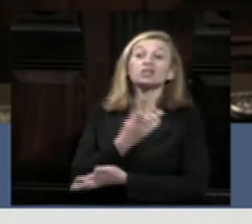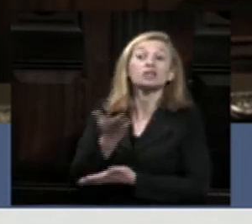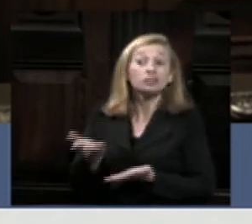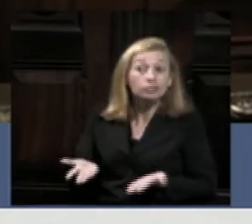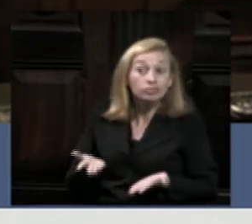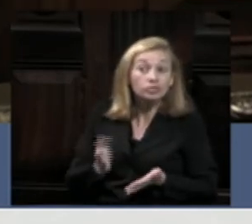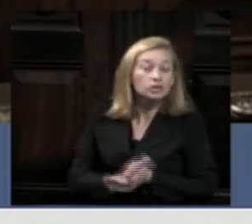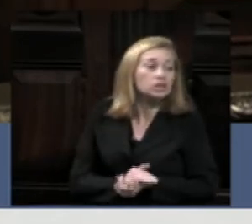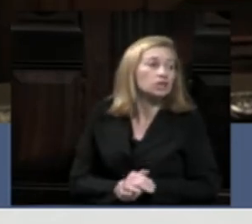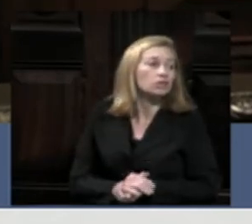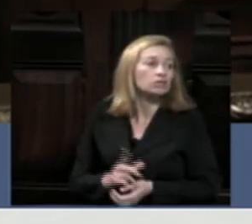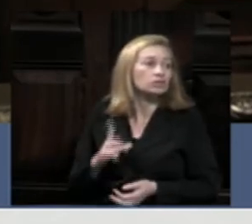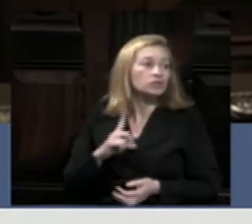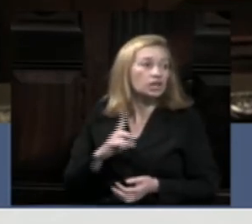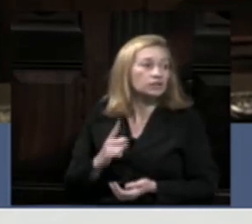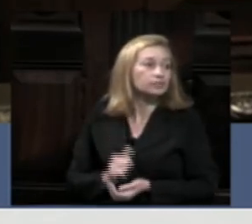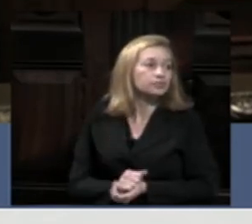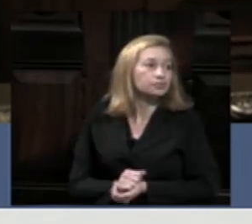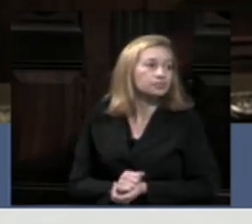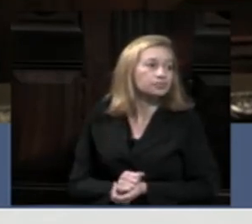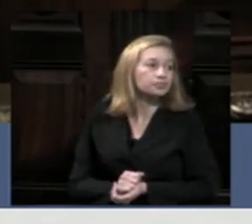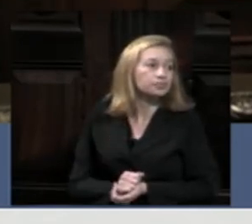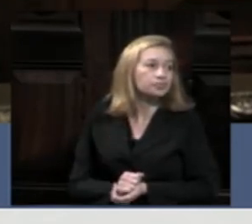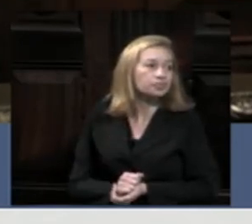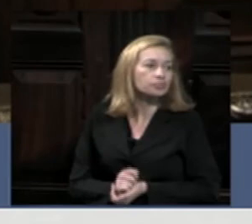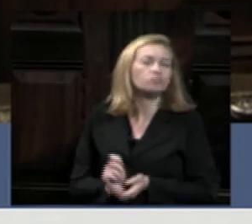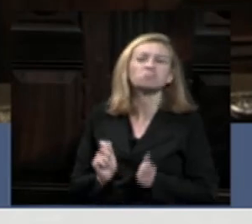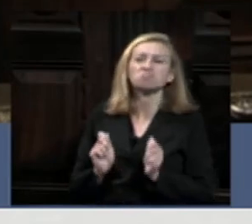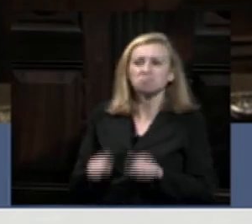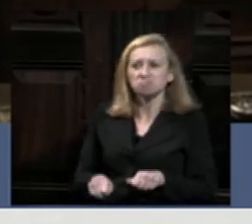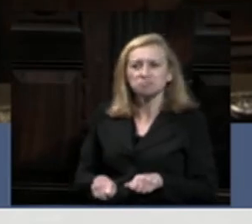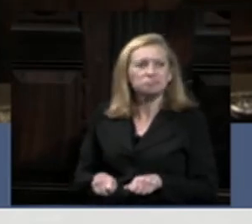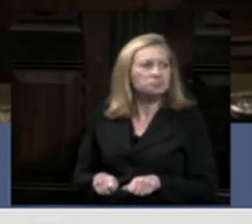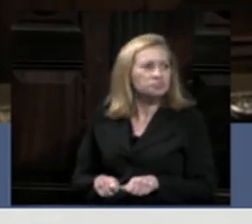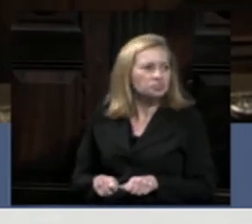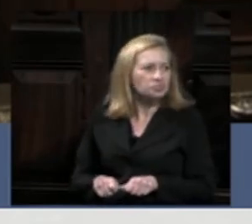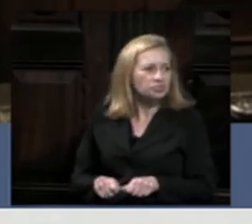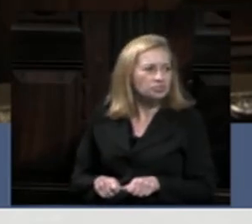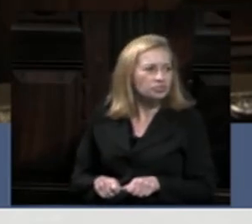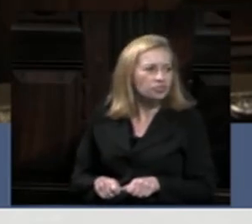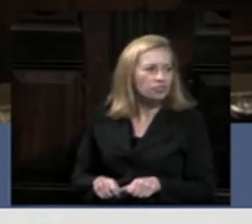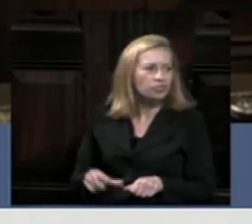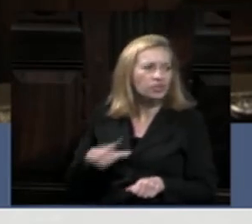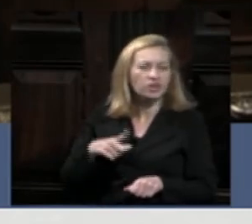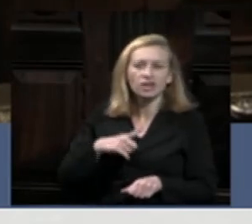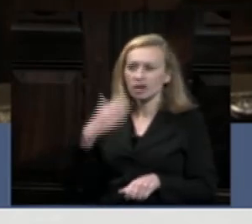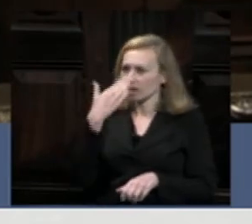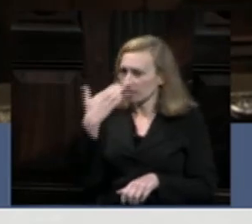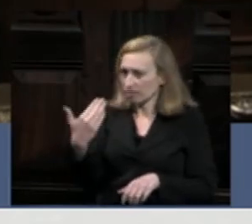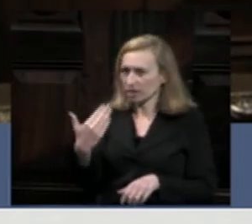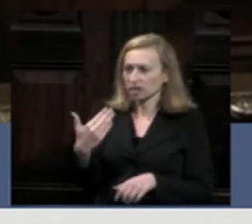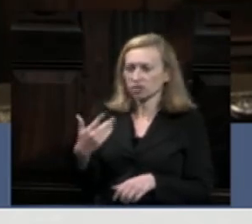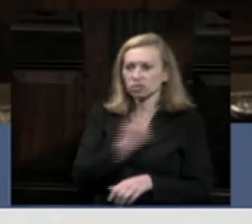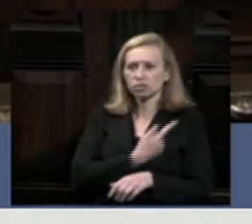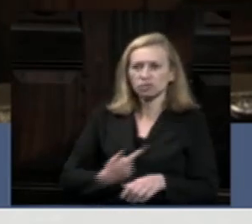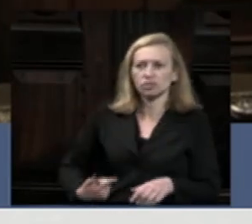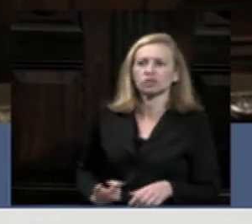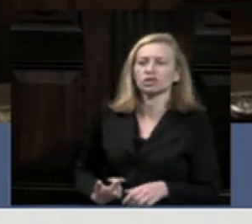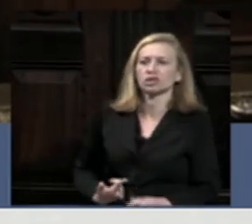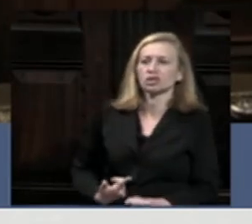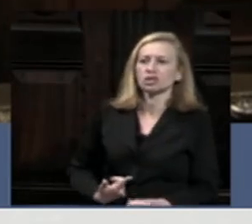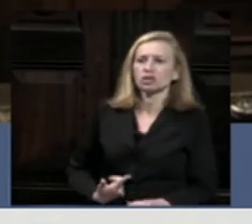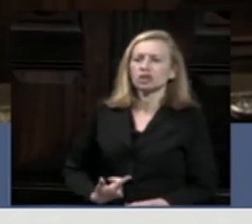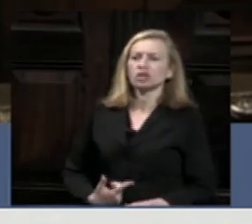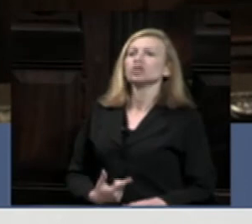e quando se tem uma possibilidade de se ter à frente do governo uma candidatura